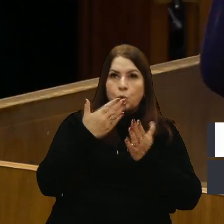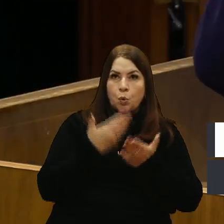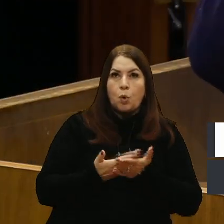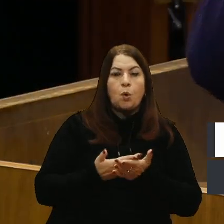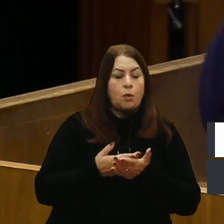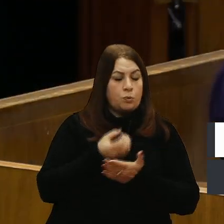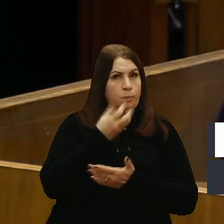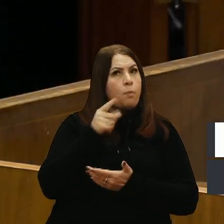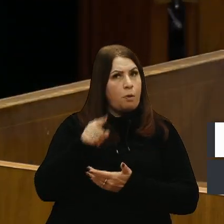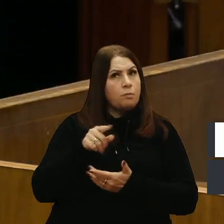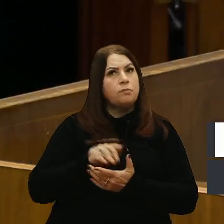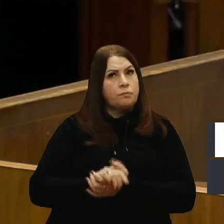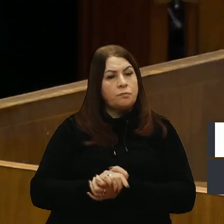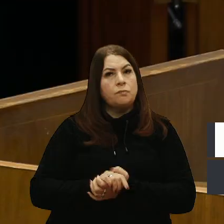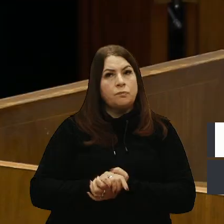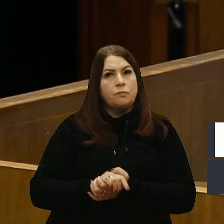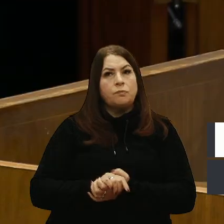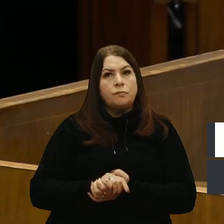muito bom.